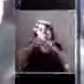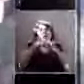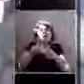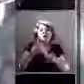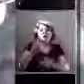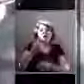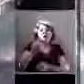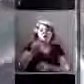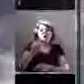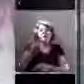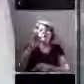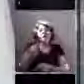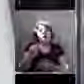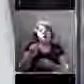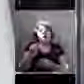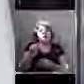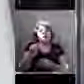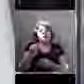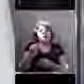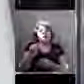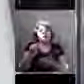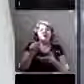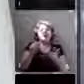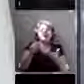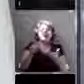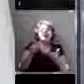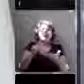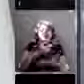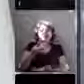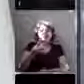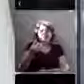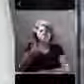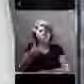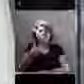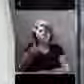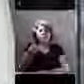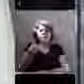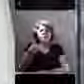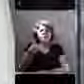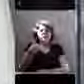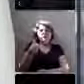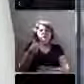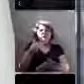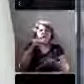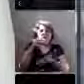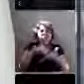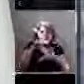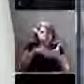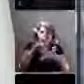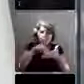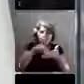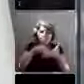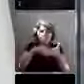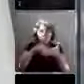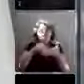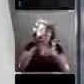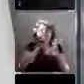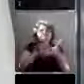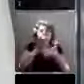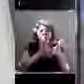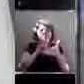que está 76, ele, deixa eu ver, apesar desse autor estar nessa sequência no texto original, como